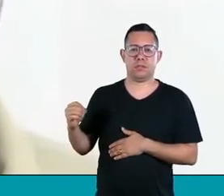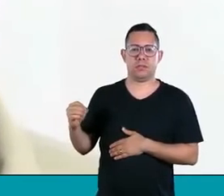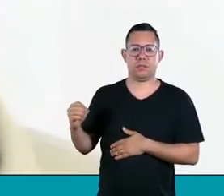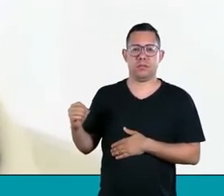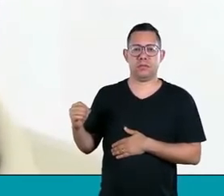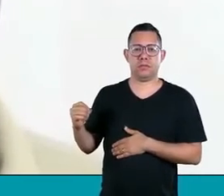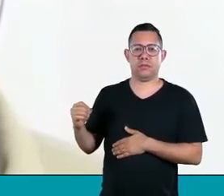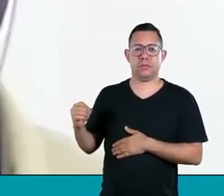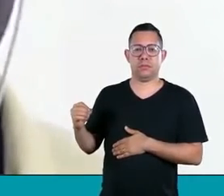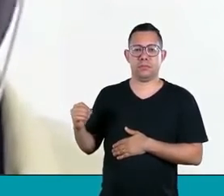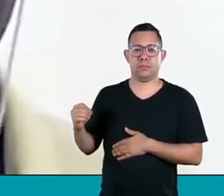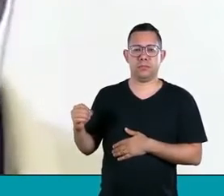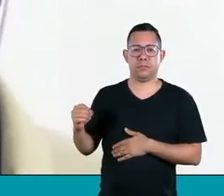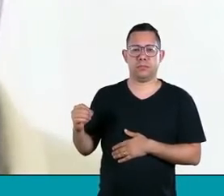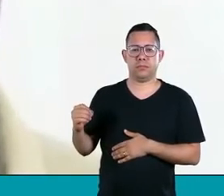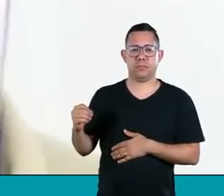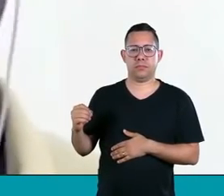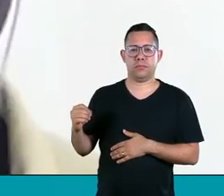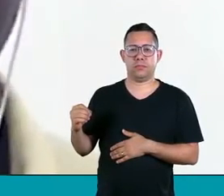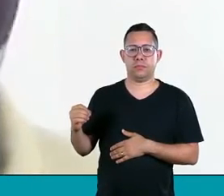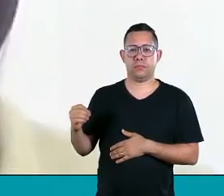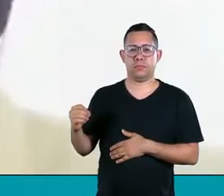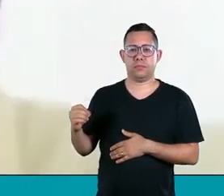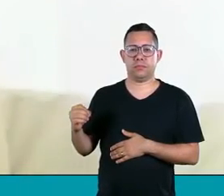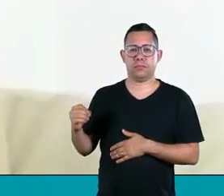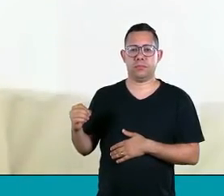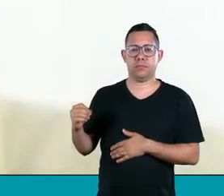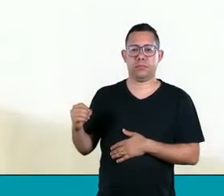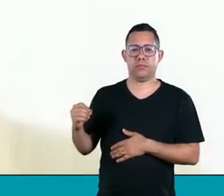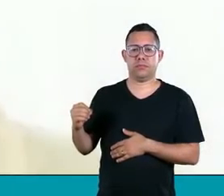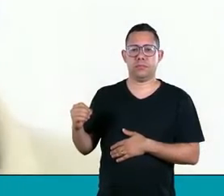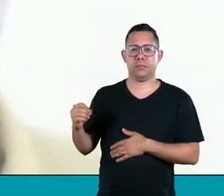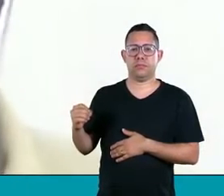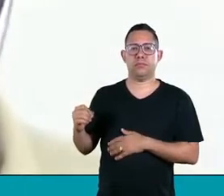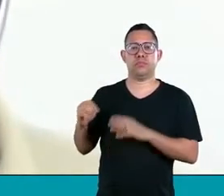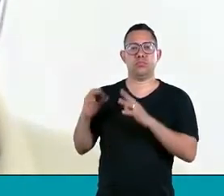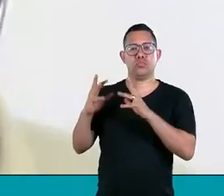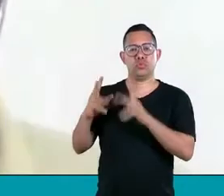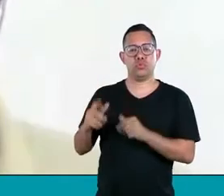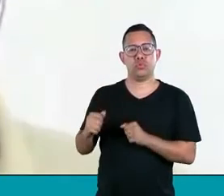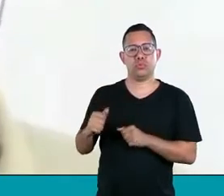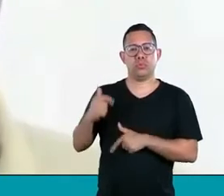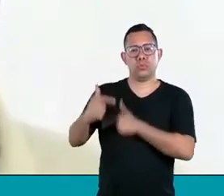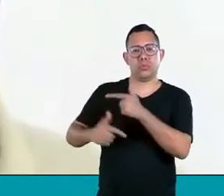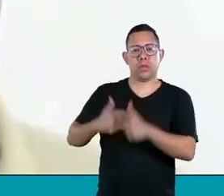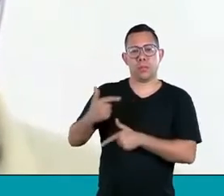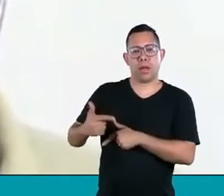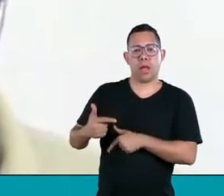Morin, no qual eu também fiz um estudo no meu trabalho de doutorado,